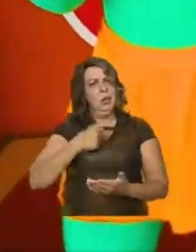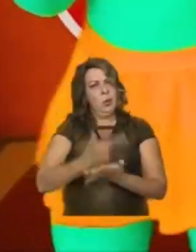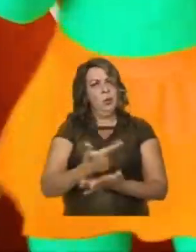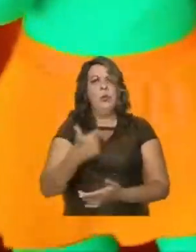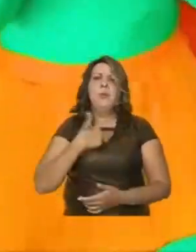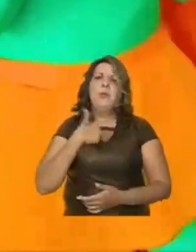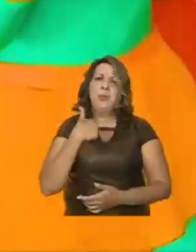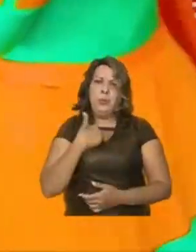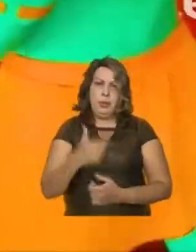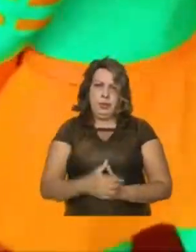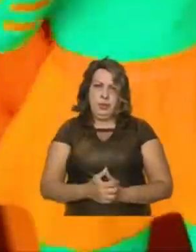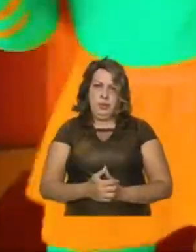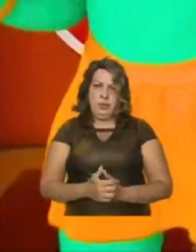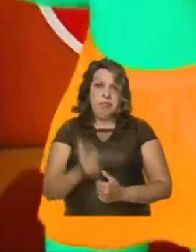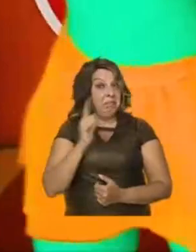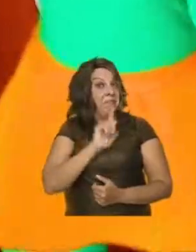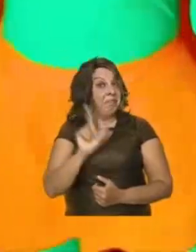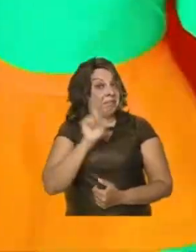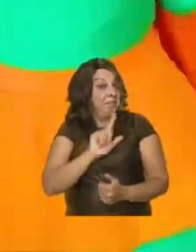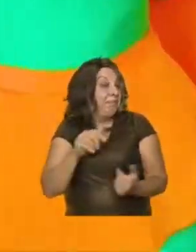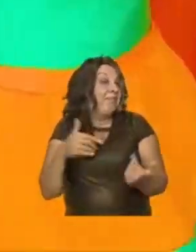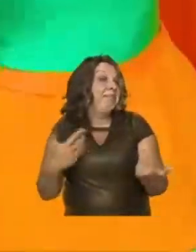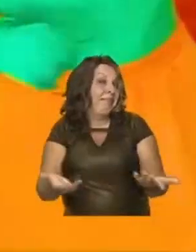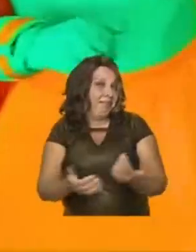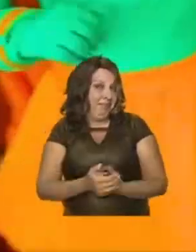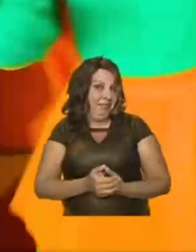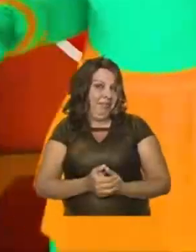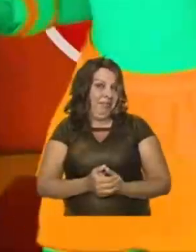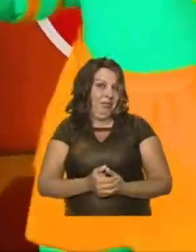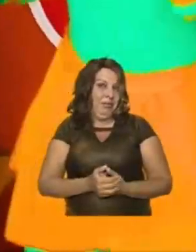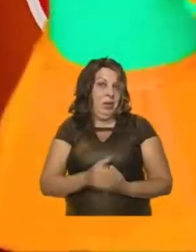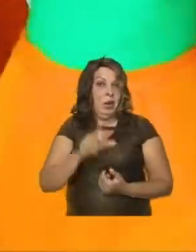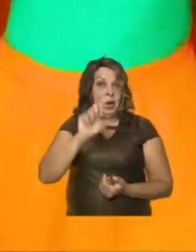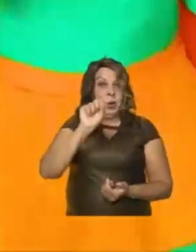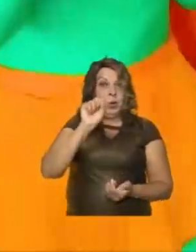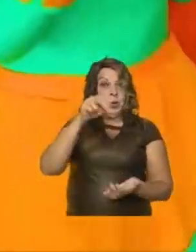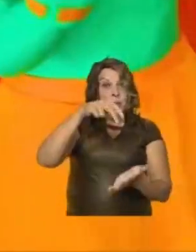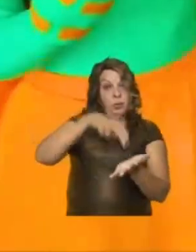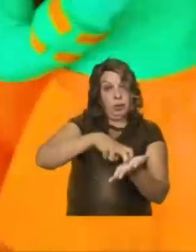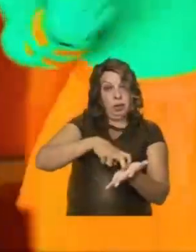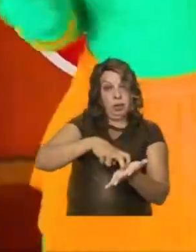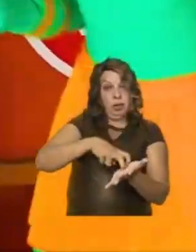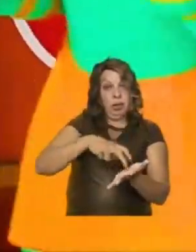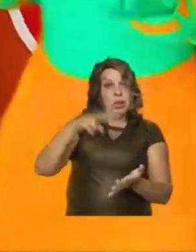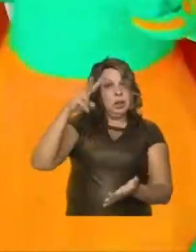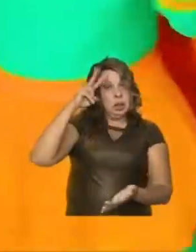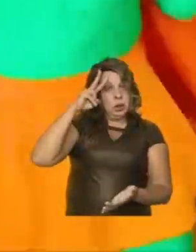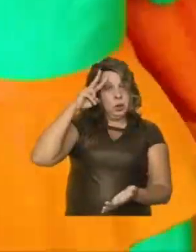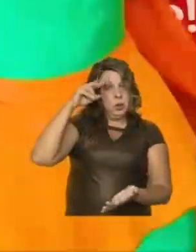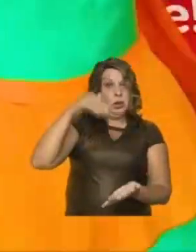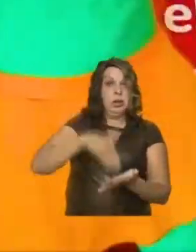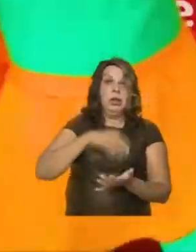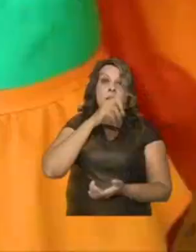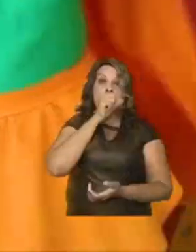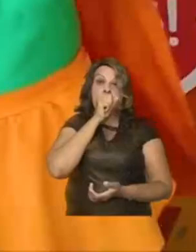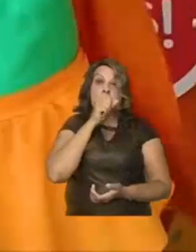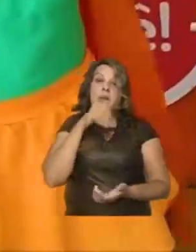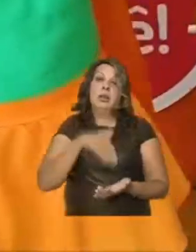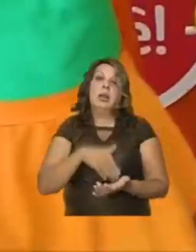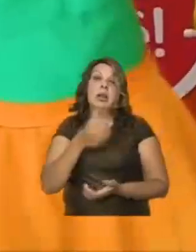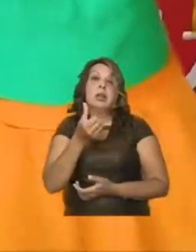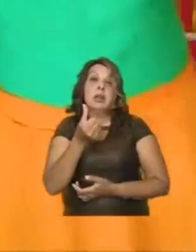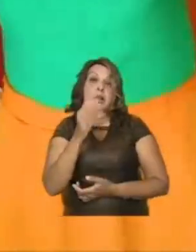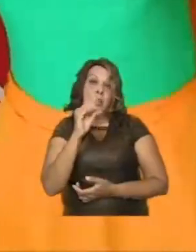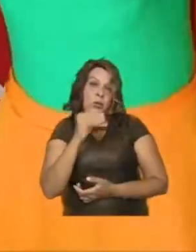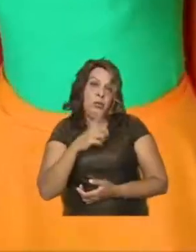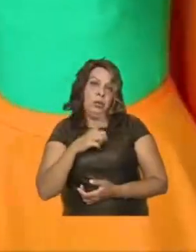seu Caju Cap comigo e seja o próximo contemplado. Eu estou aqui de 8 da manhã, de segunda a sábado, às 18 horas. Faça